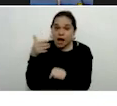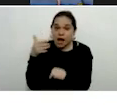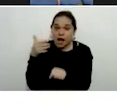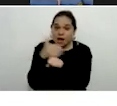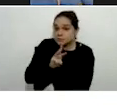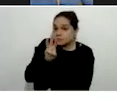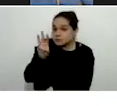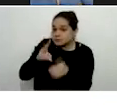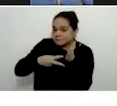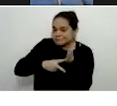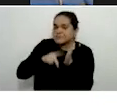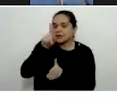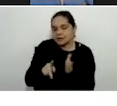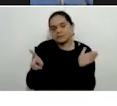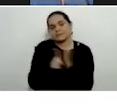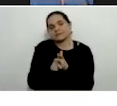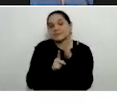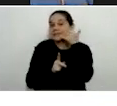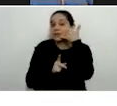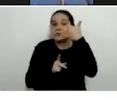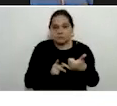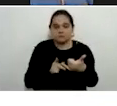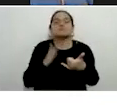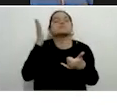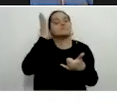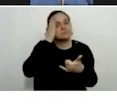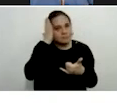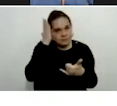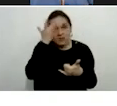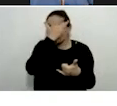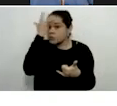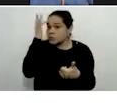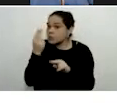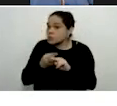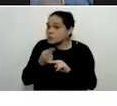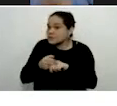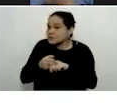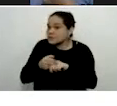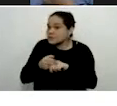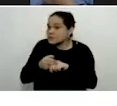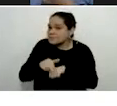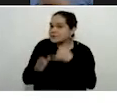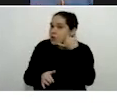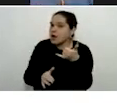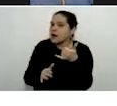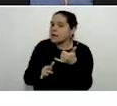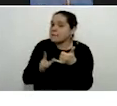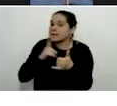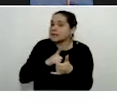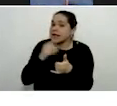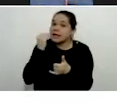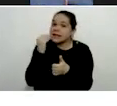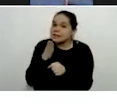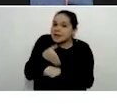são feitos pelo celular. Então, a gente sabe que as pessoas têm usado cada vez mais o celular para conectar na